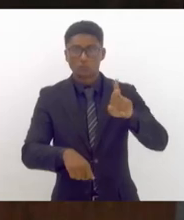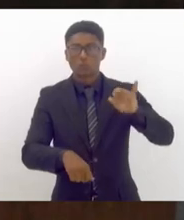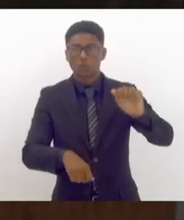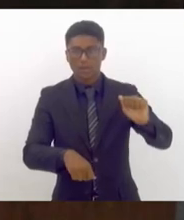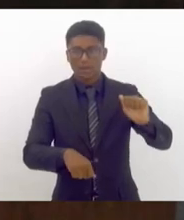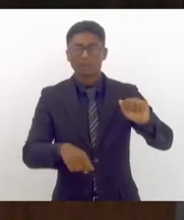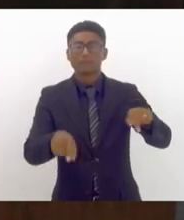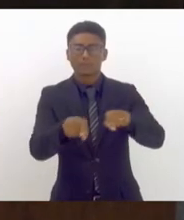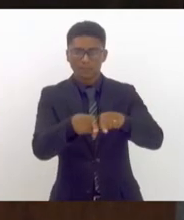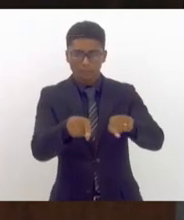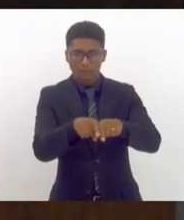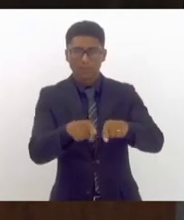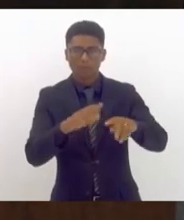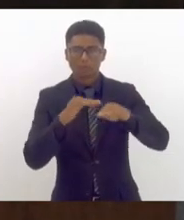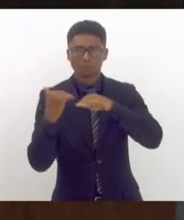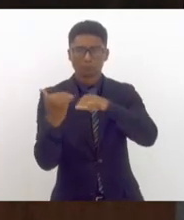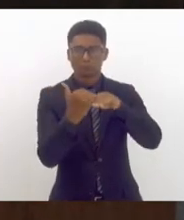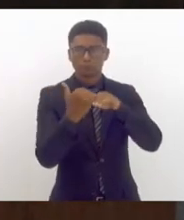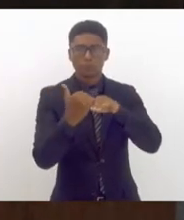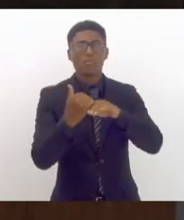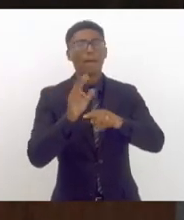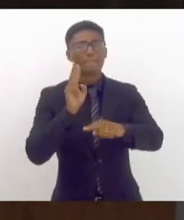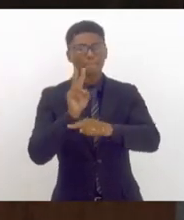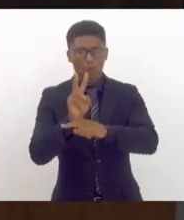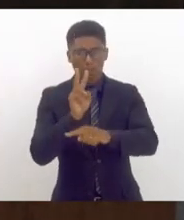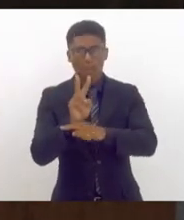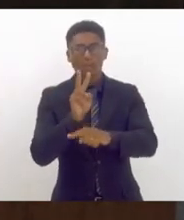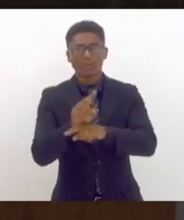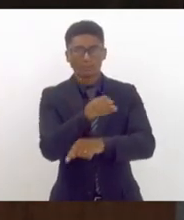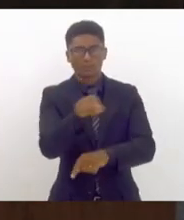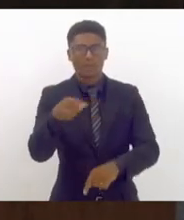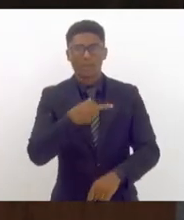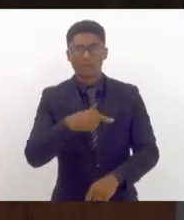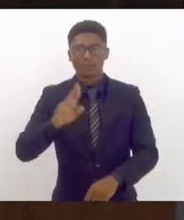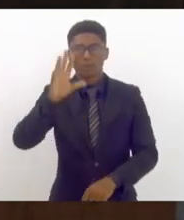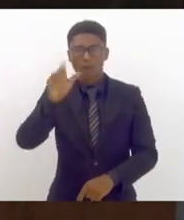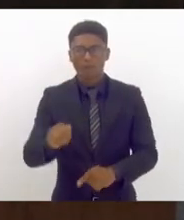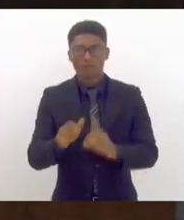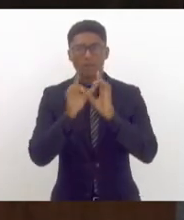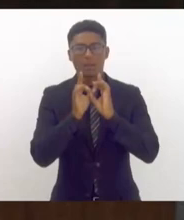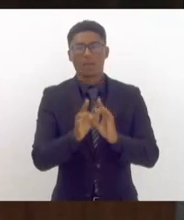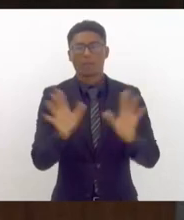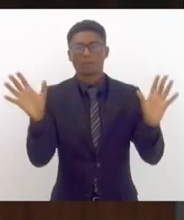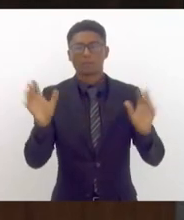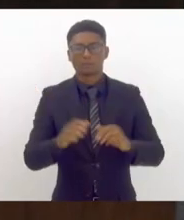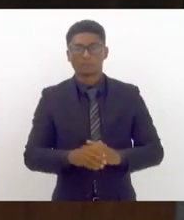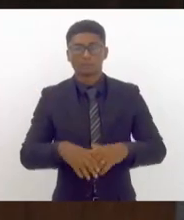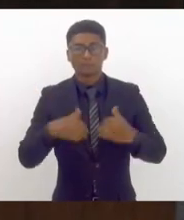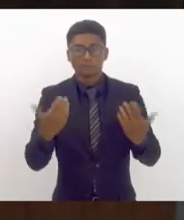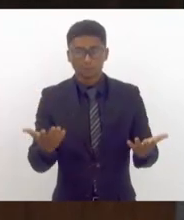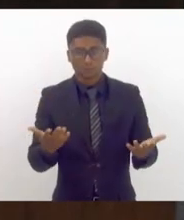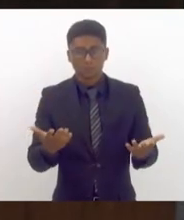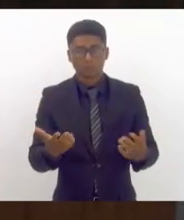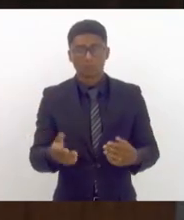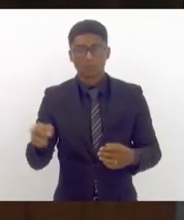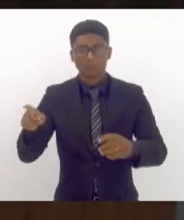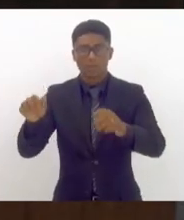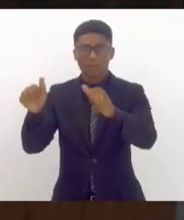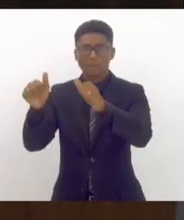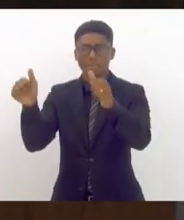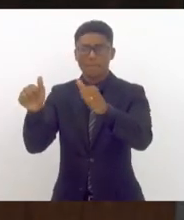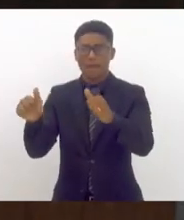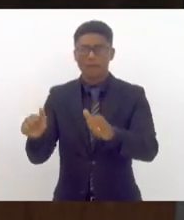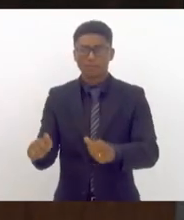a liberdade religiosa, em especial as religiões de matriz africana. Ou seja, quem vandaliza